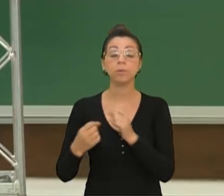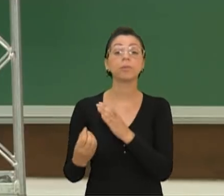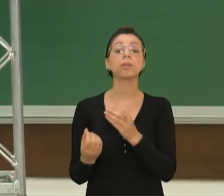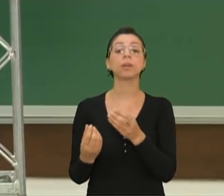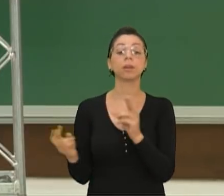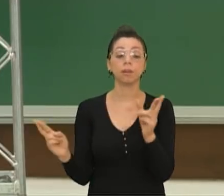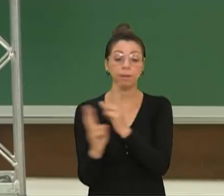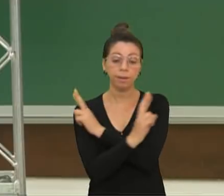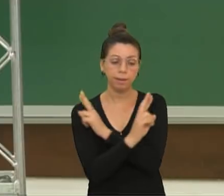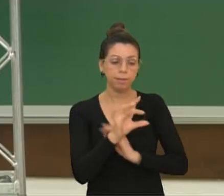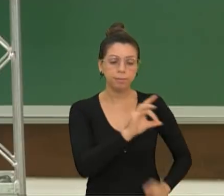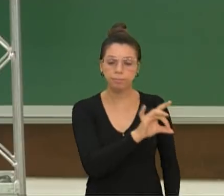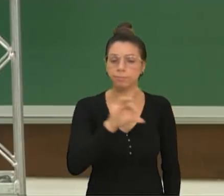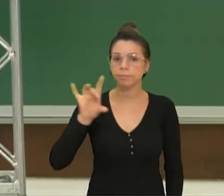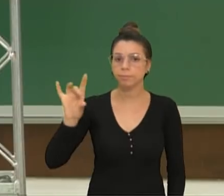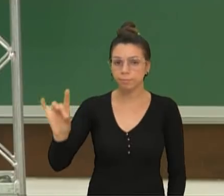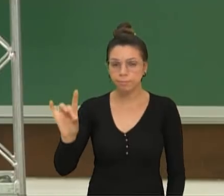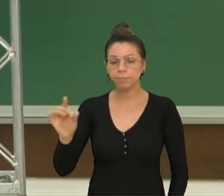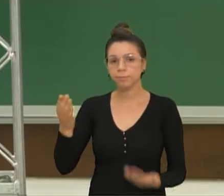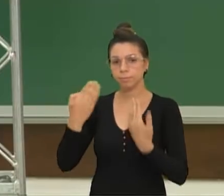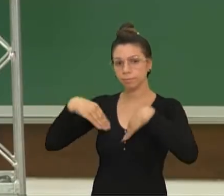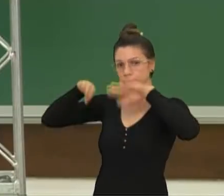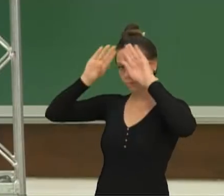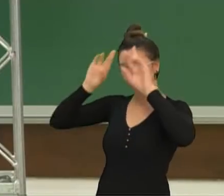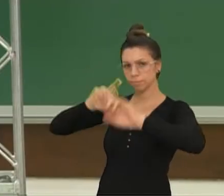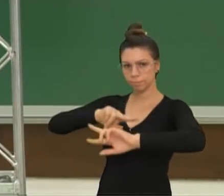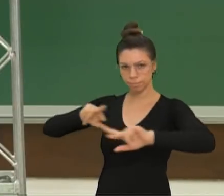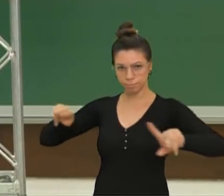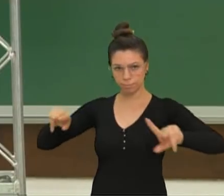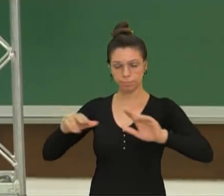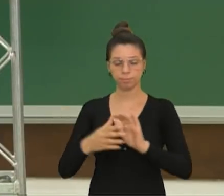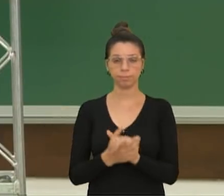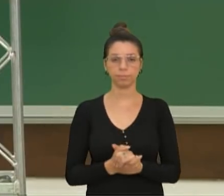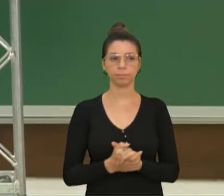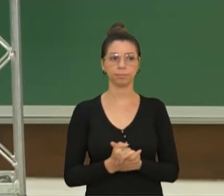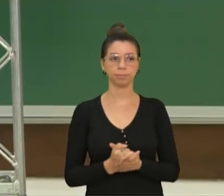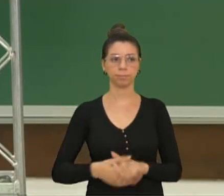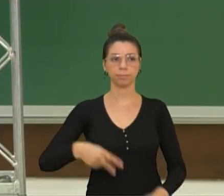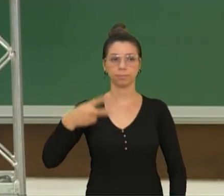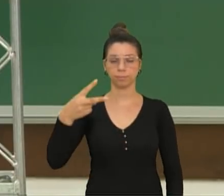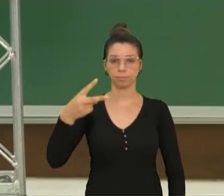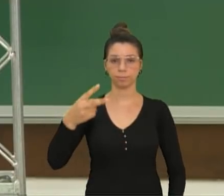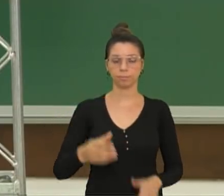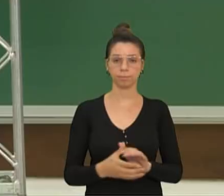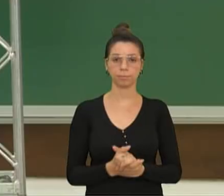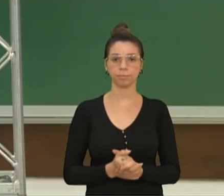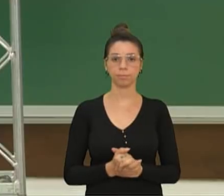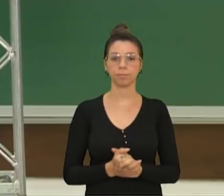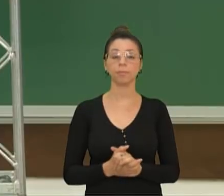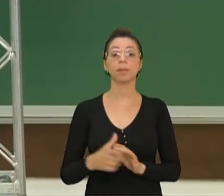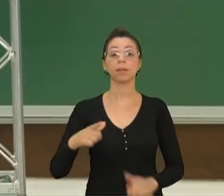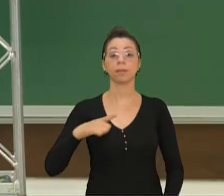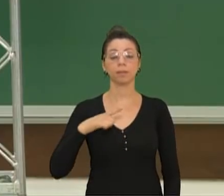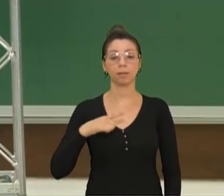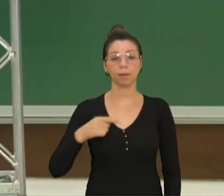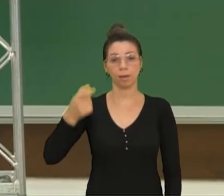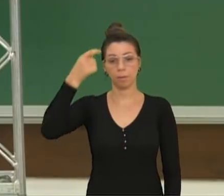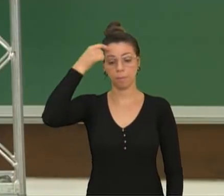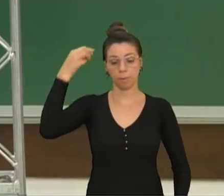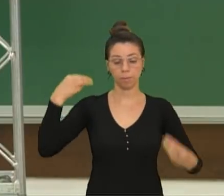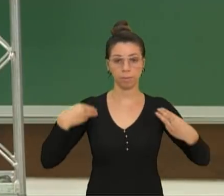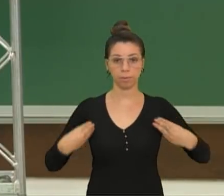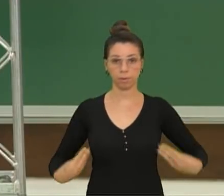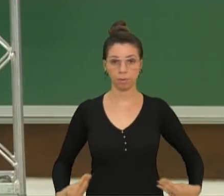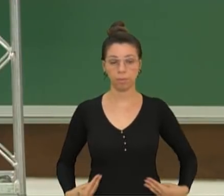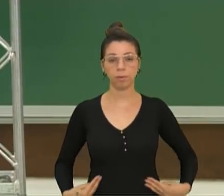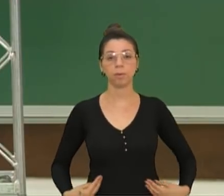relação de cada pessoa com o seu orixá. Segunda questão. Há um sistema moral pautado no que é